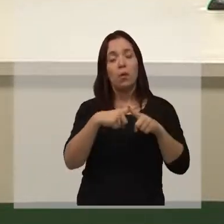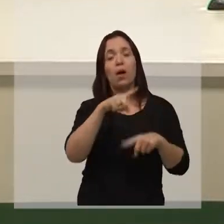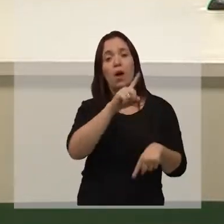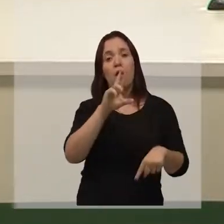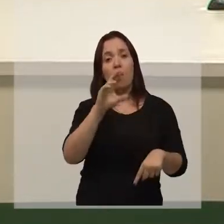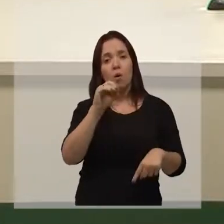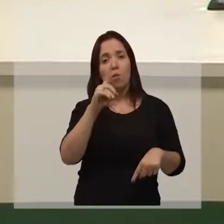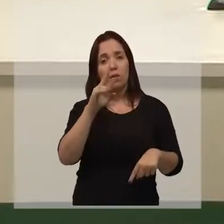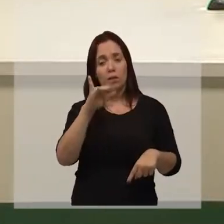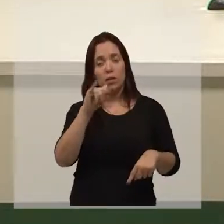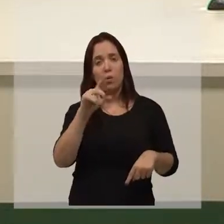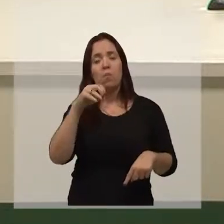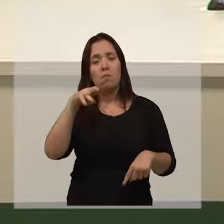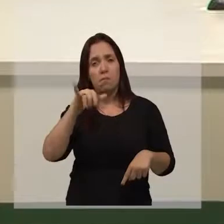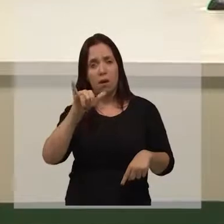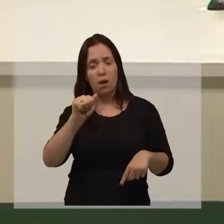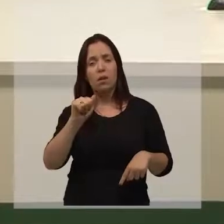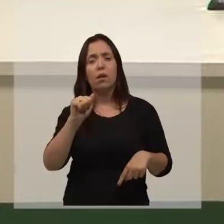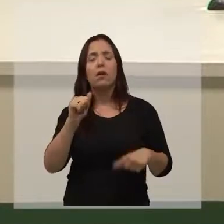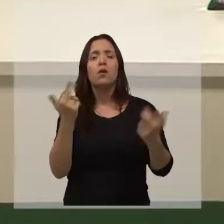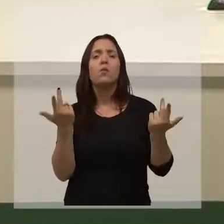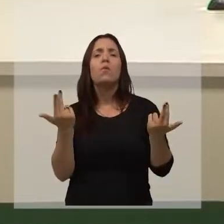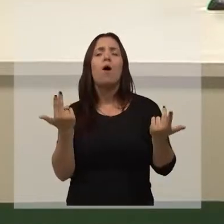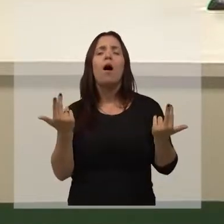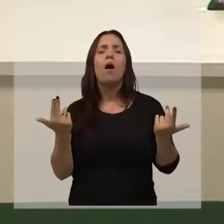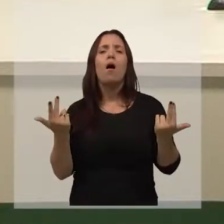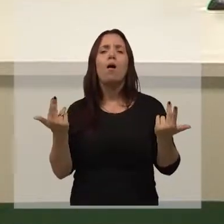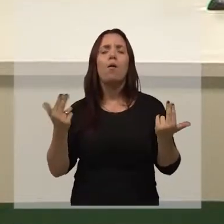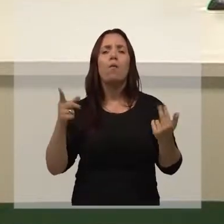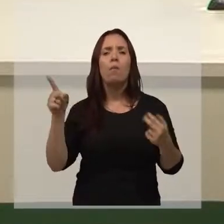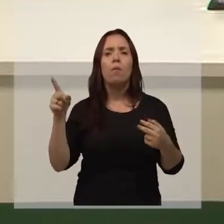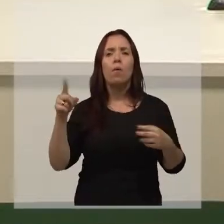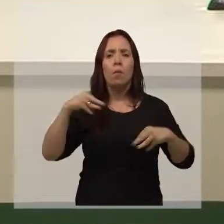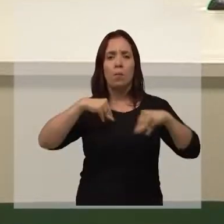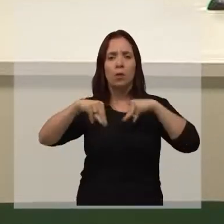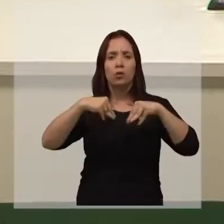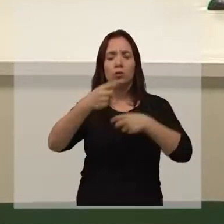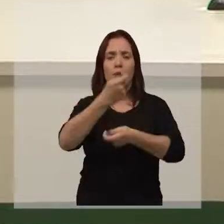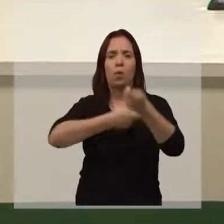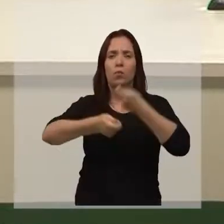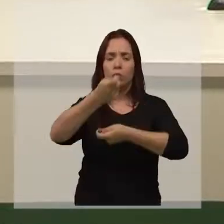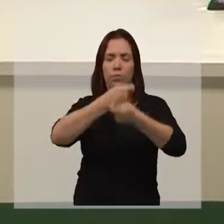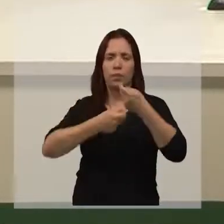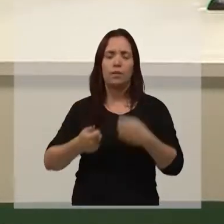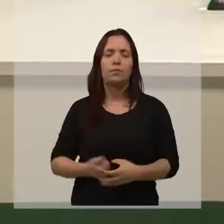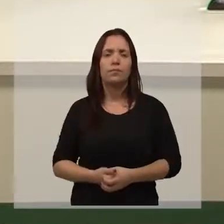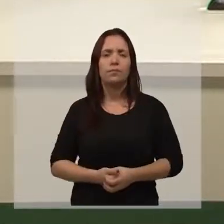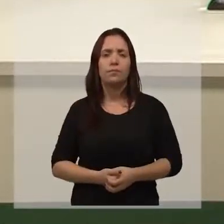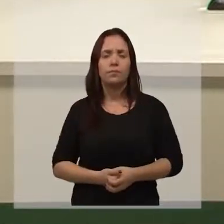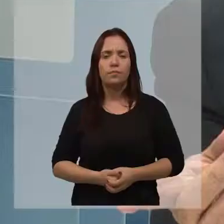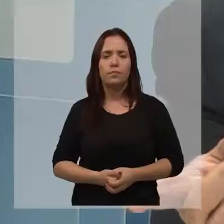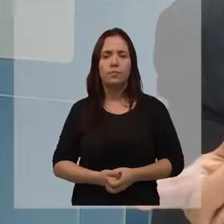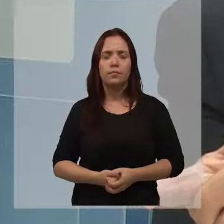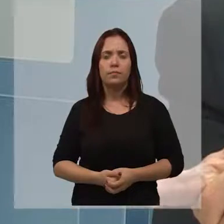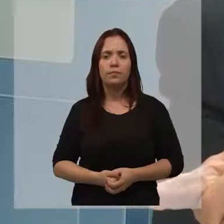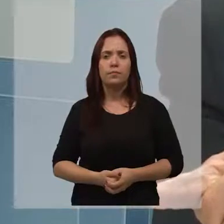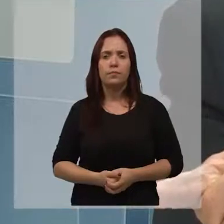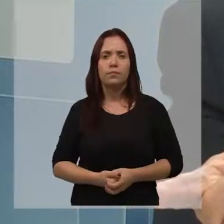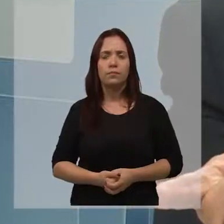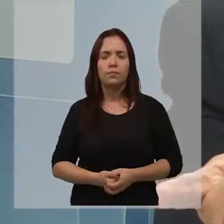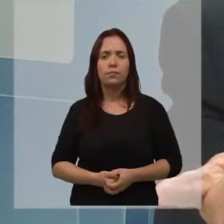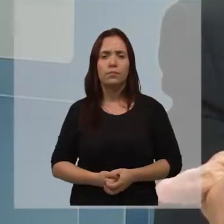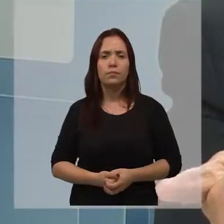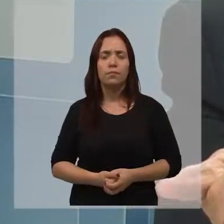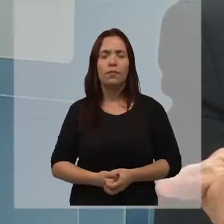neoliberal igual, muito parecido com o do ministro da Economia. Ele diverge muito do ministro da Casa